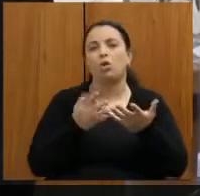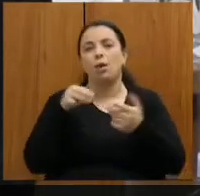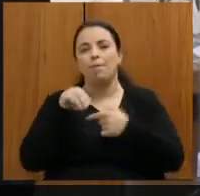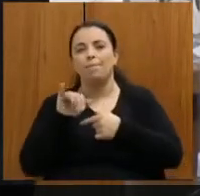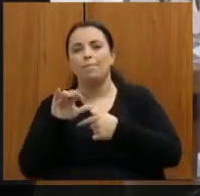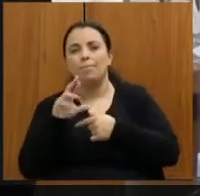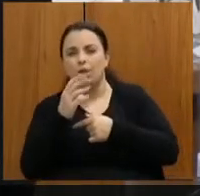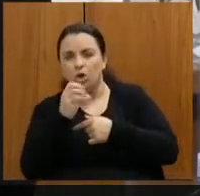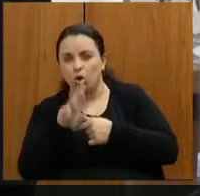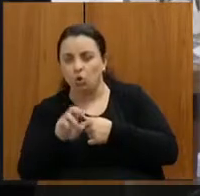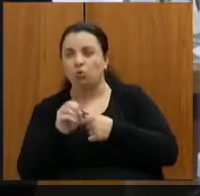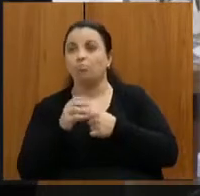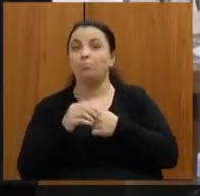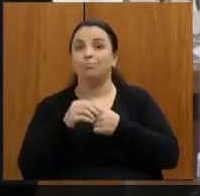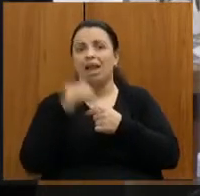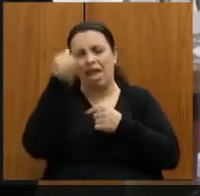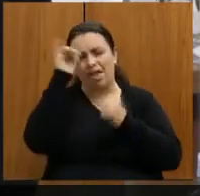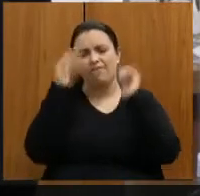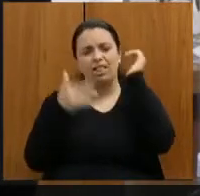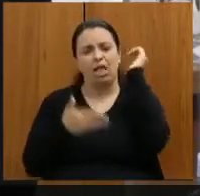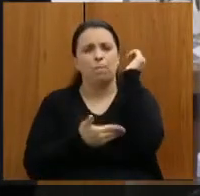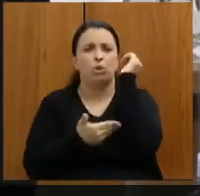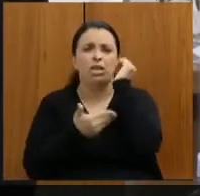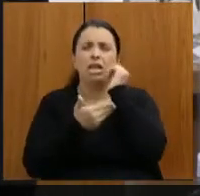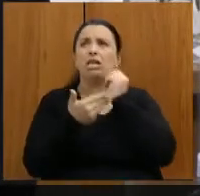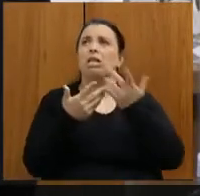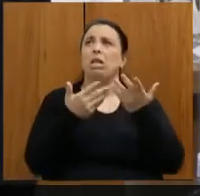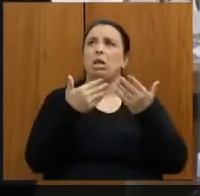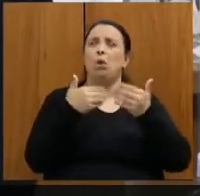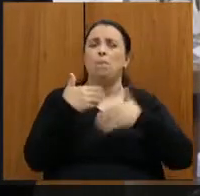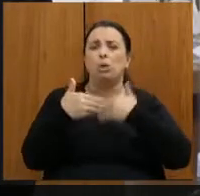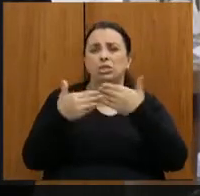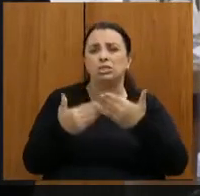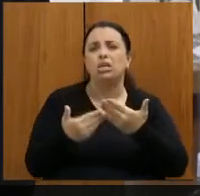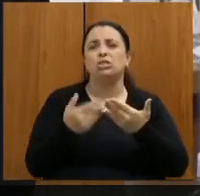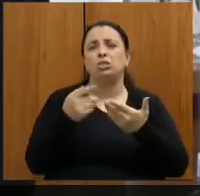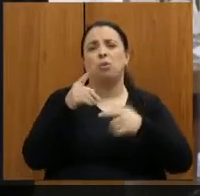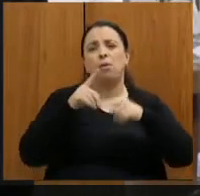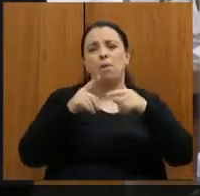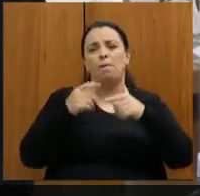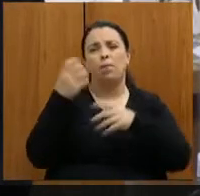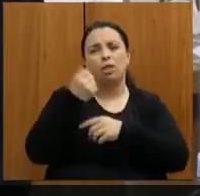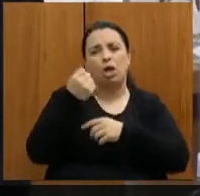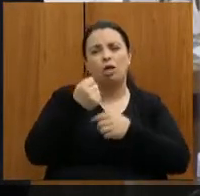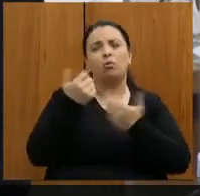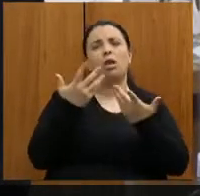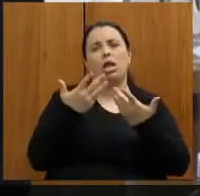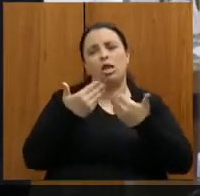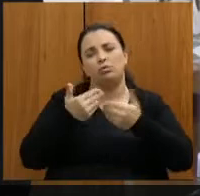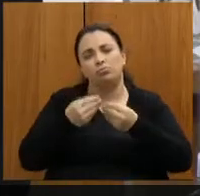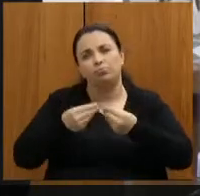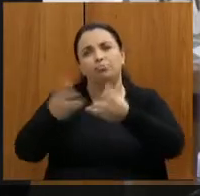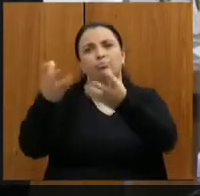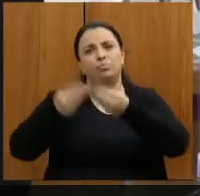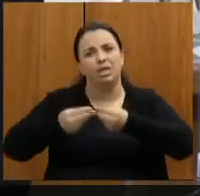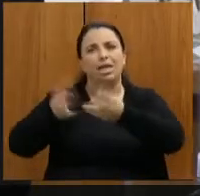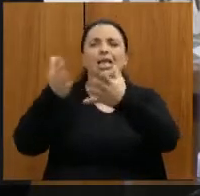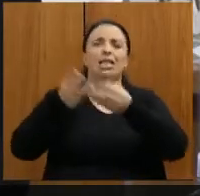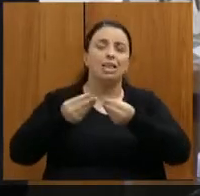de desburocratizar o processo de entrega da mercadoria uma coisa que era uma demanda bastante é